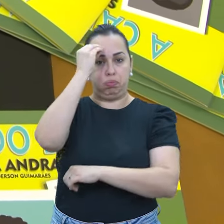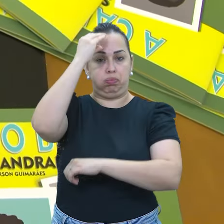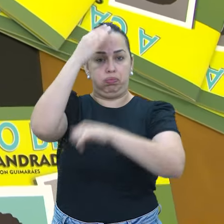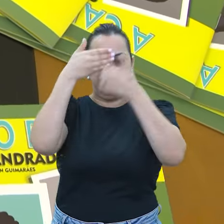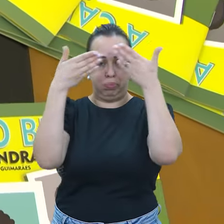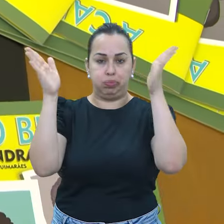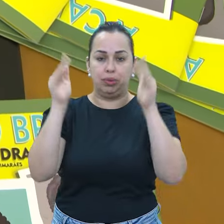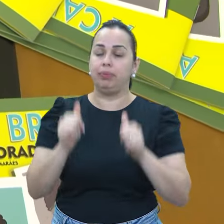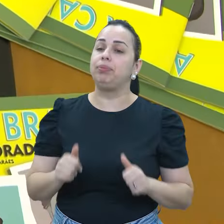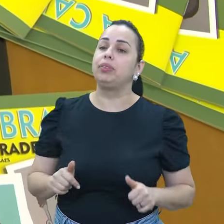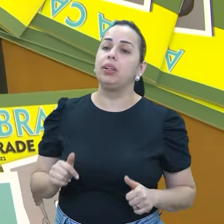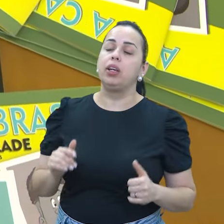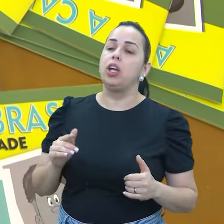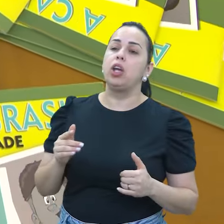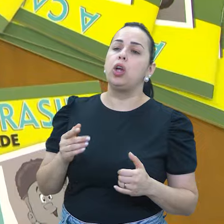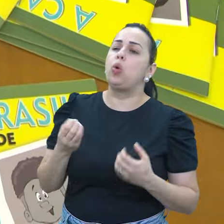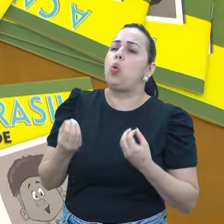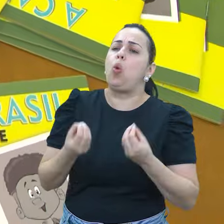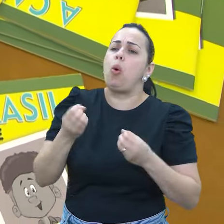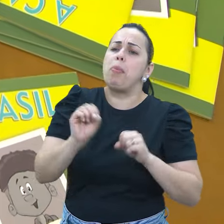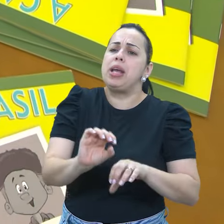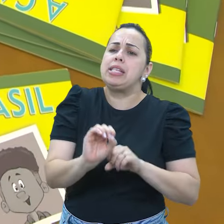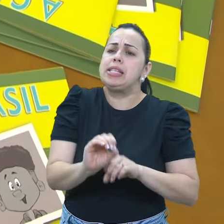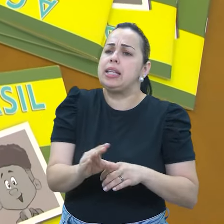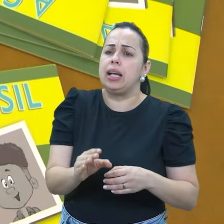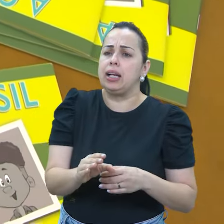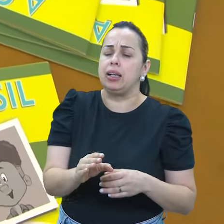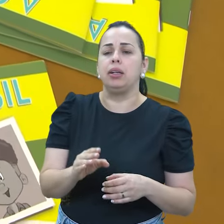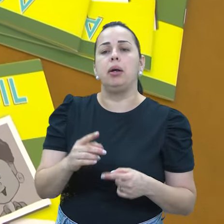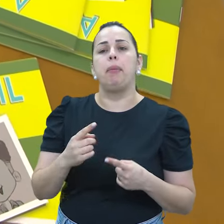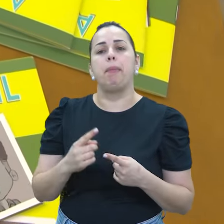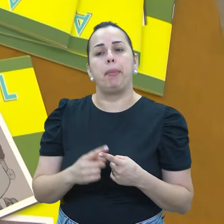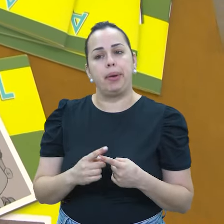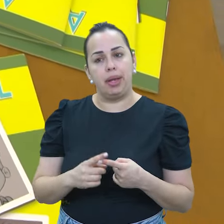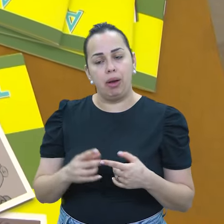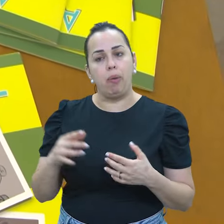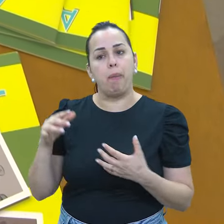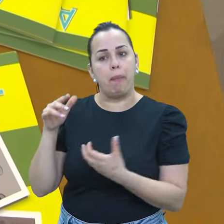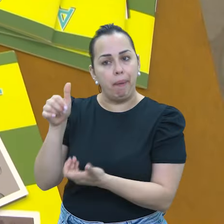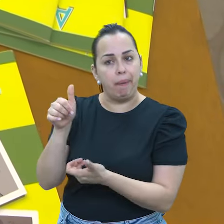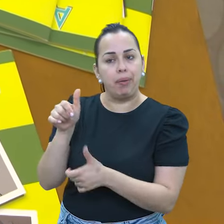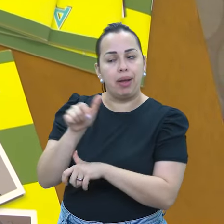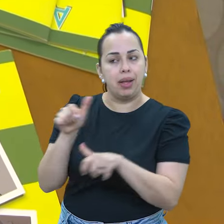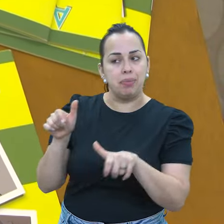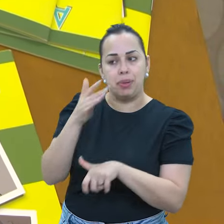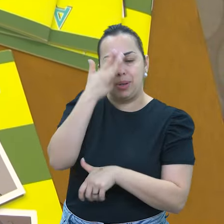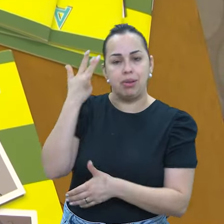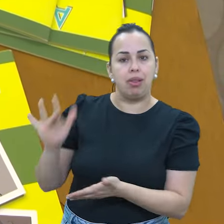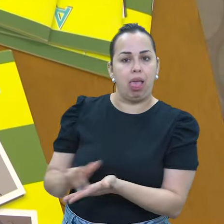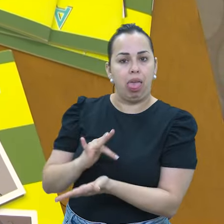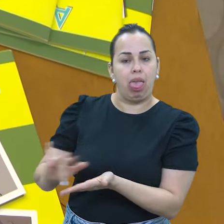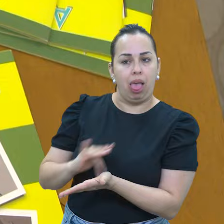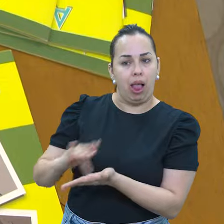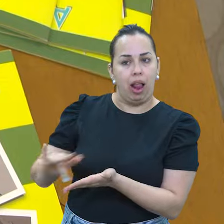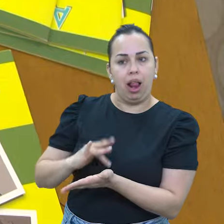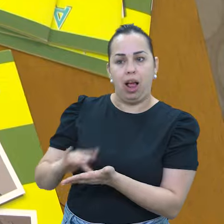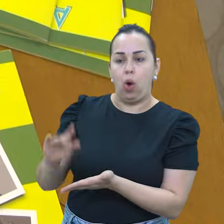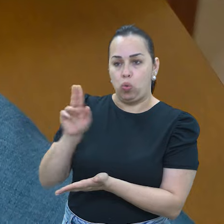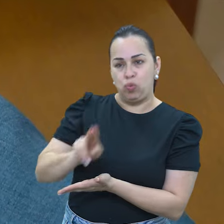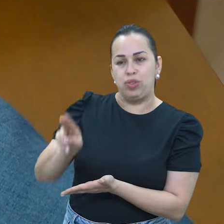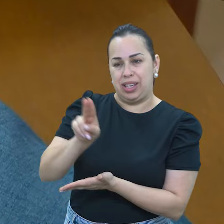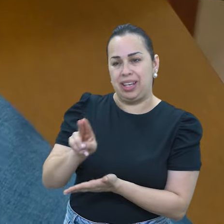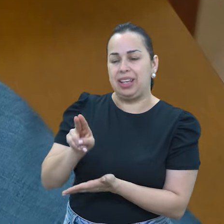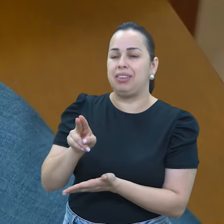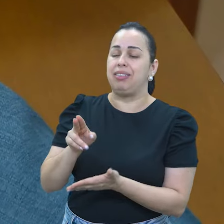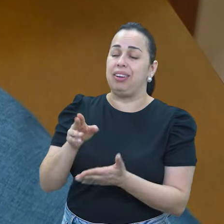pequenas, elas vão ter uma ampliação de visão de mundo muito maior. E como é que a gente insere? Porque a gente está num mundo que agora está cada vez mais